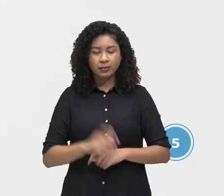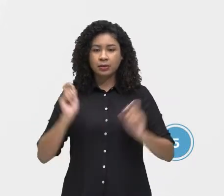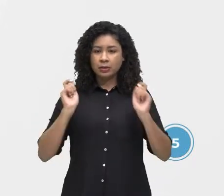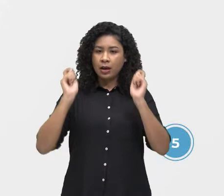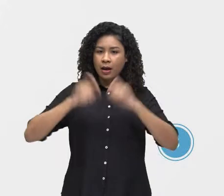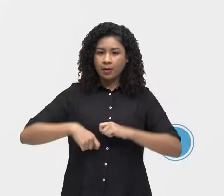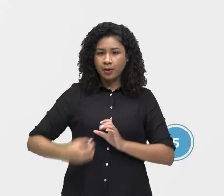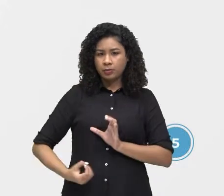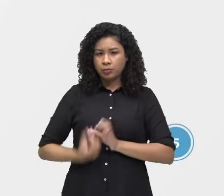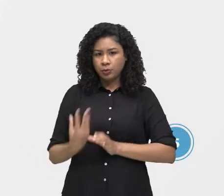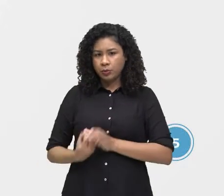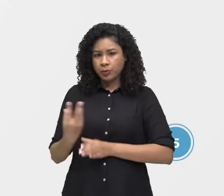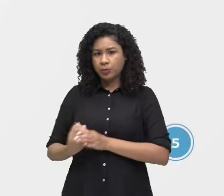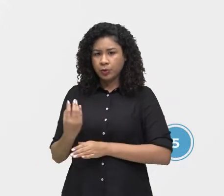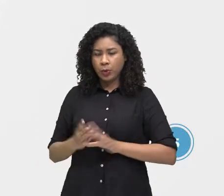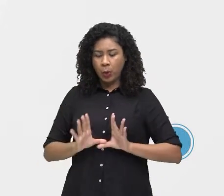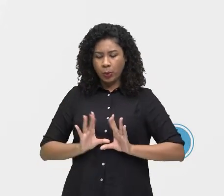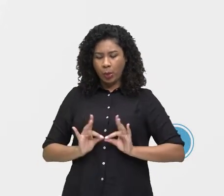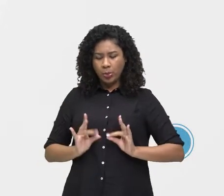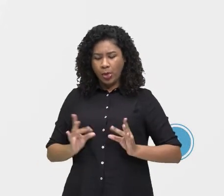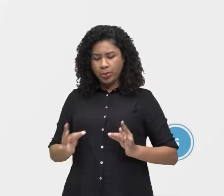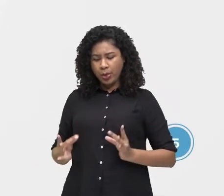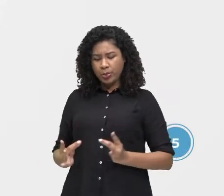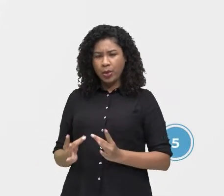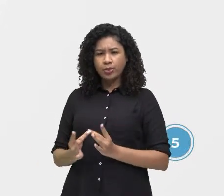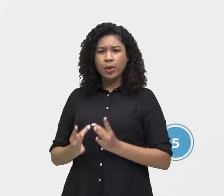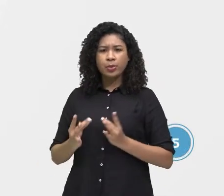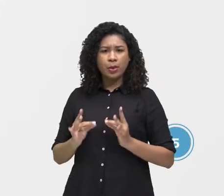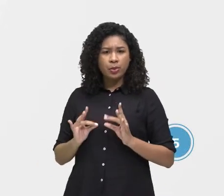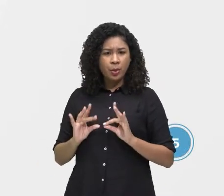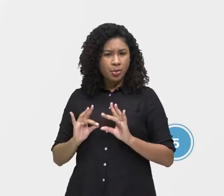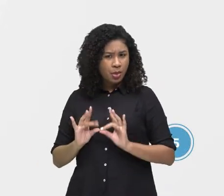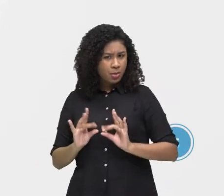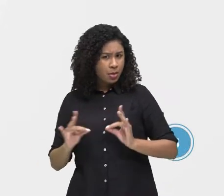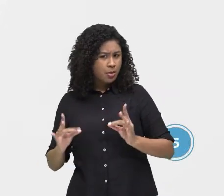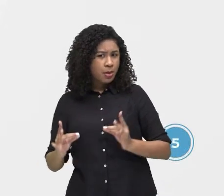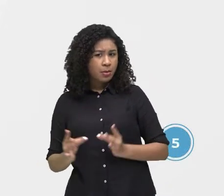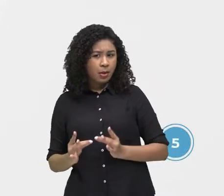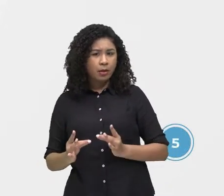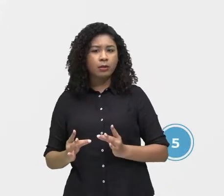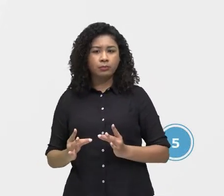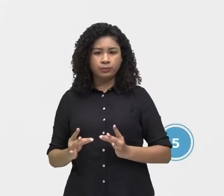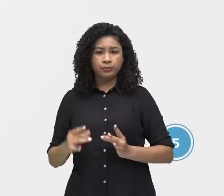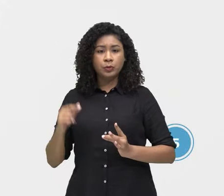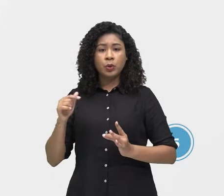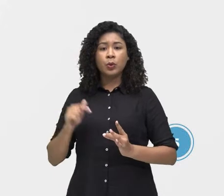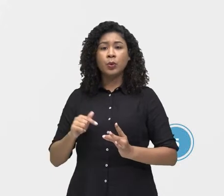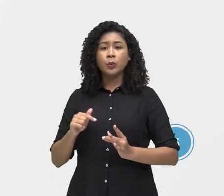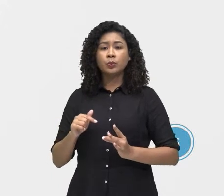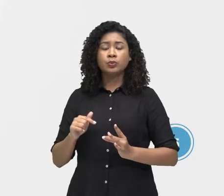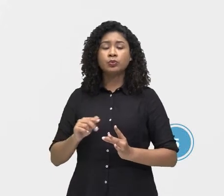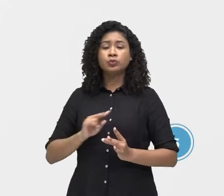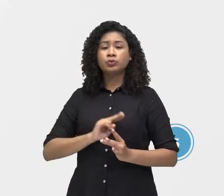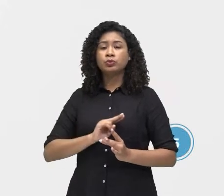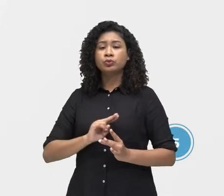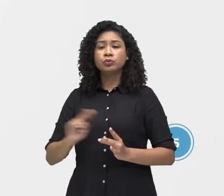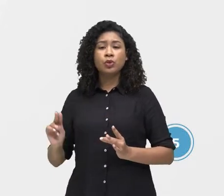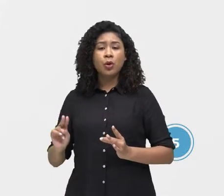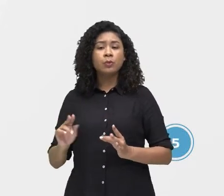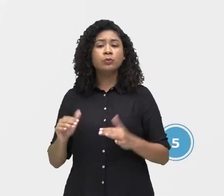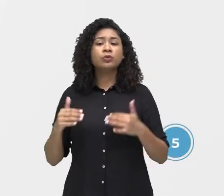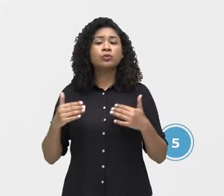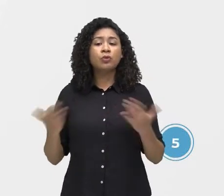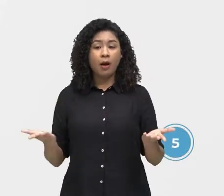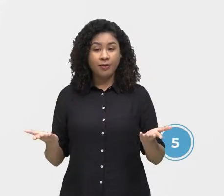de produção de uma substância que atua emulsificando gorduras. Essa substância recebe